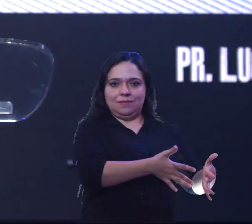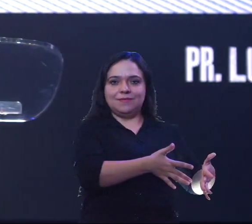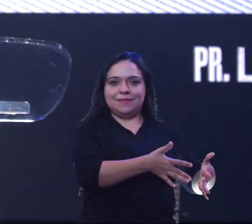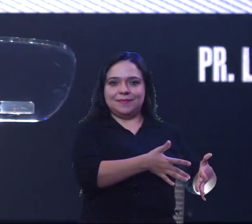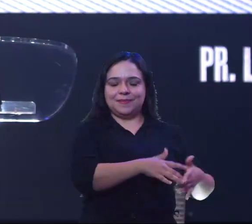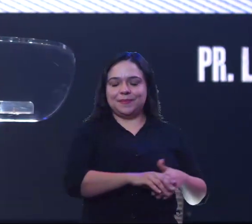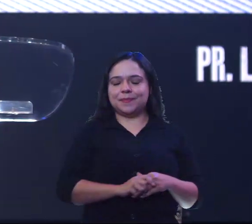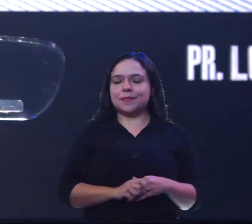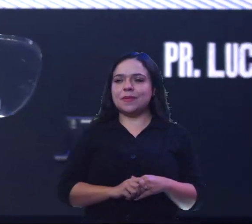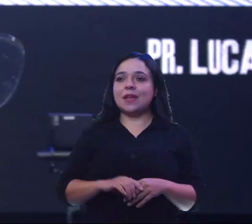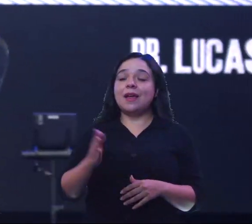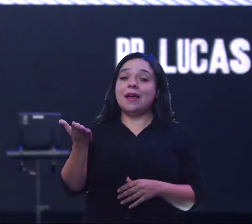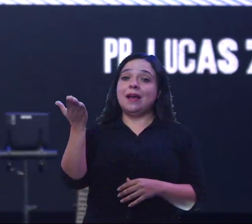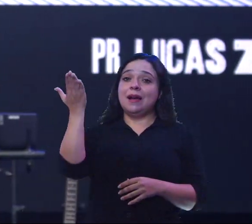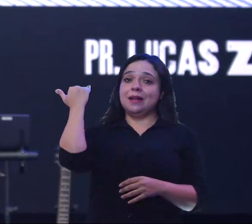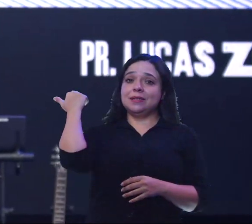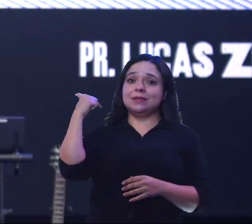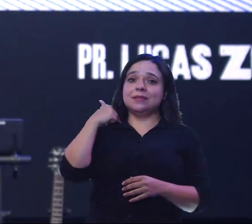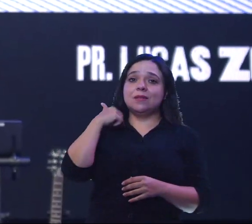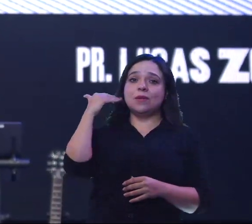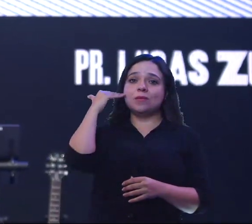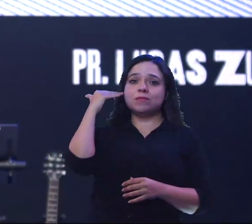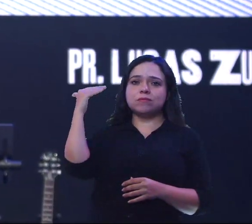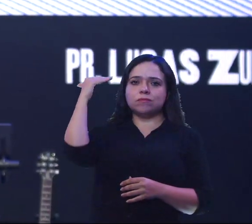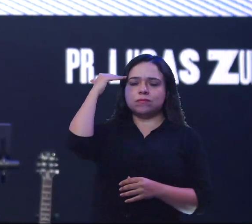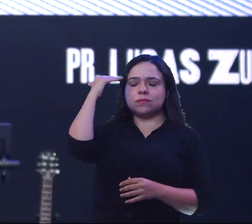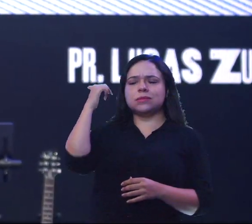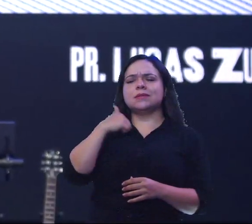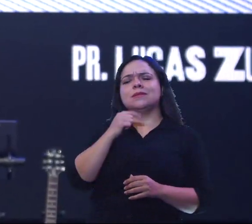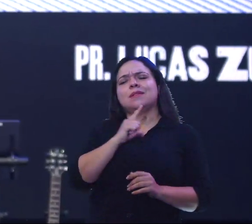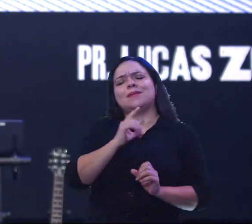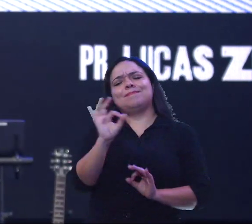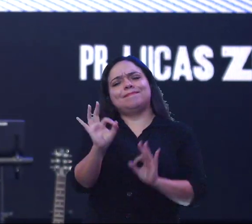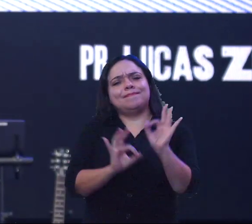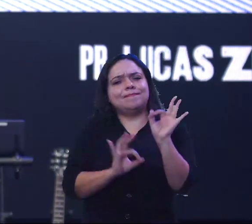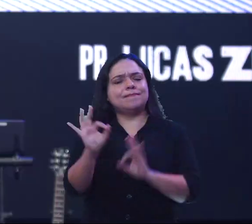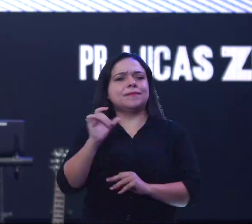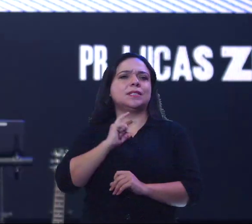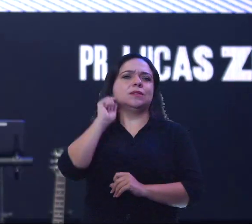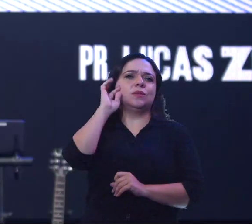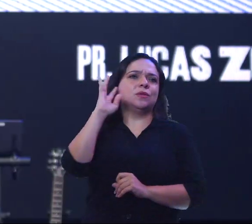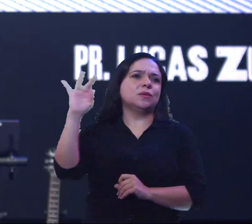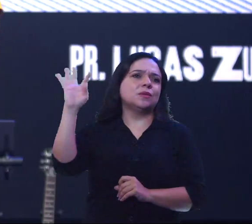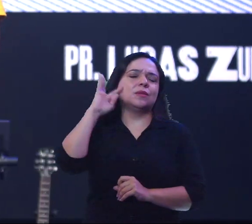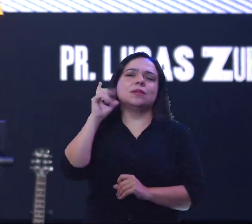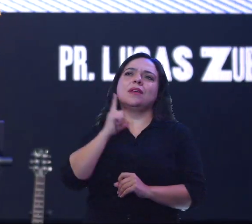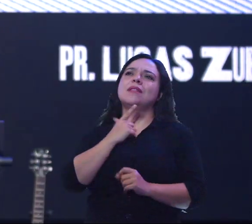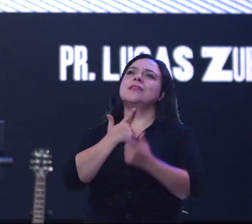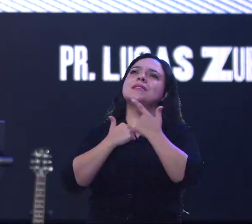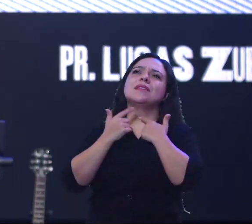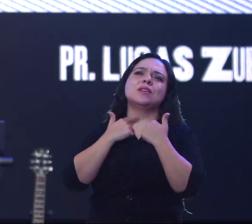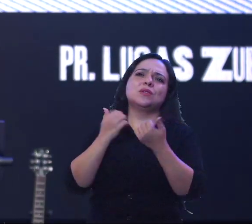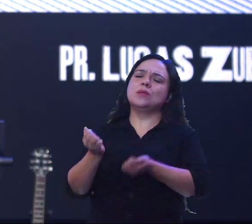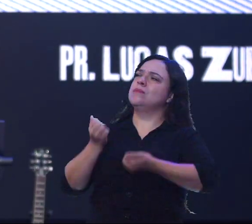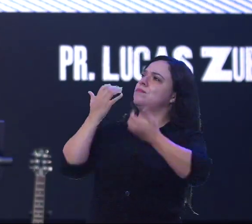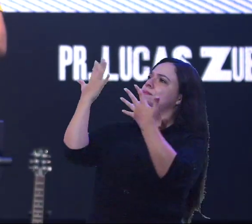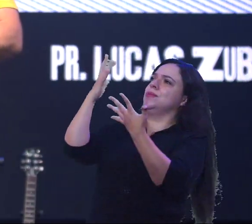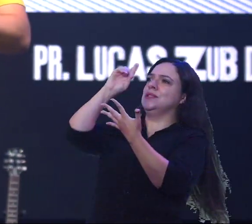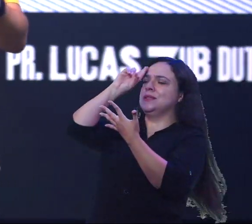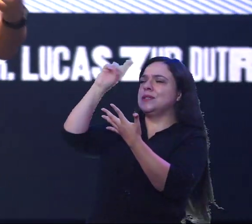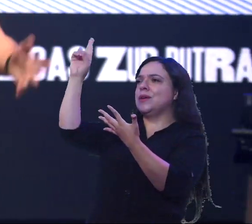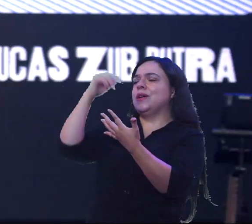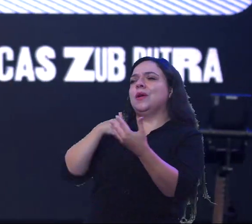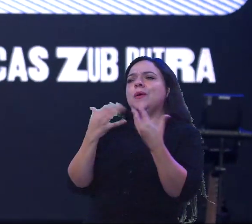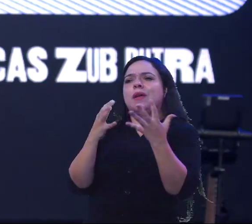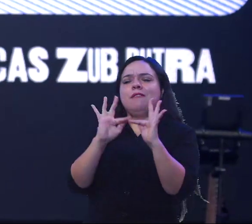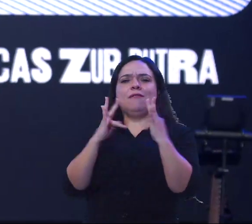adolescente, eu lembro que eu tinha vários planos, vários sonhos, vários desejos, e eu colocava diante do Senhor muitos deles, como